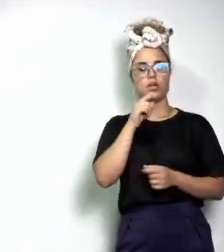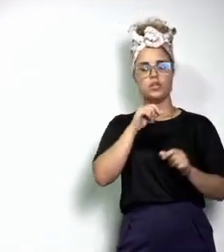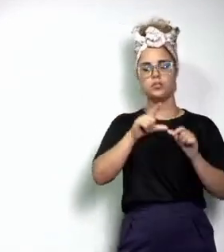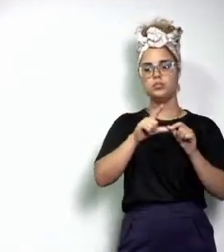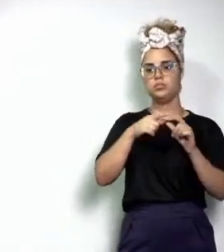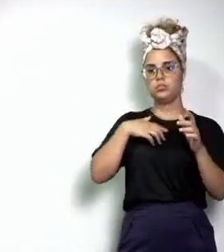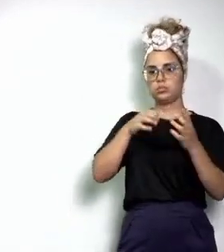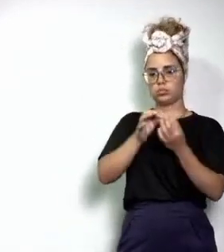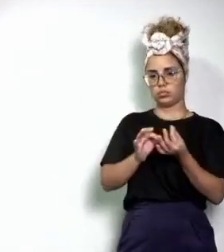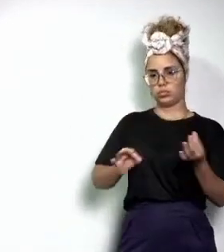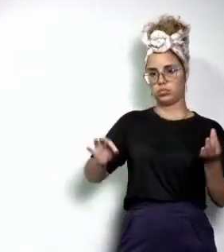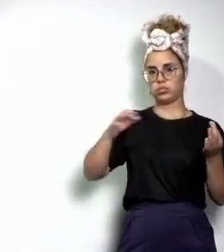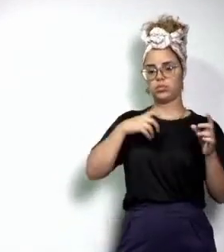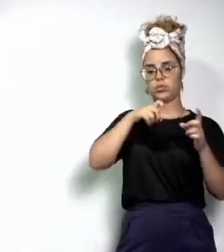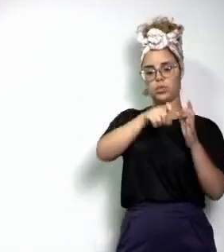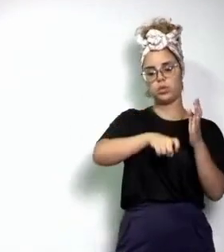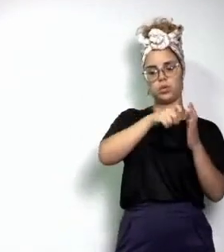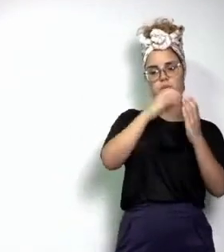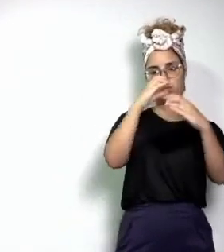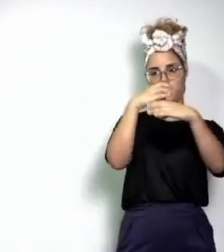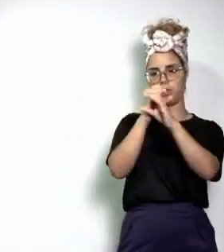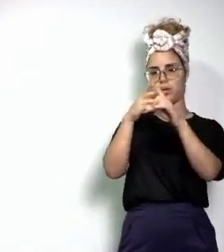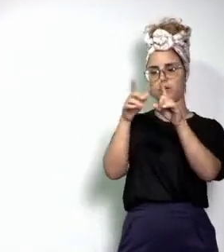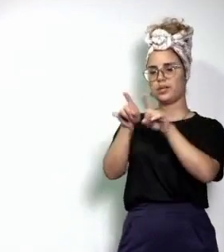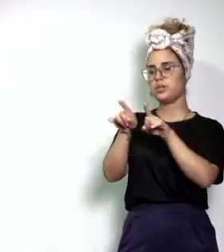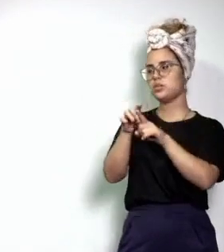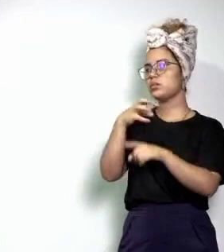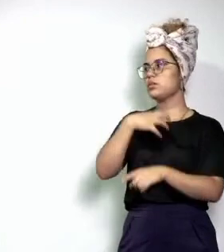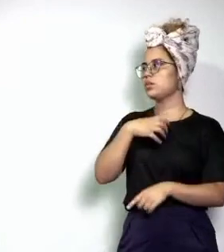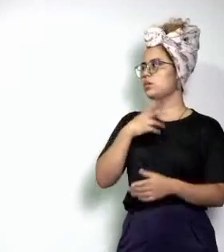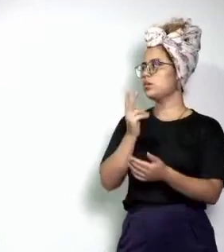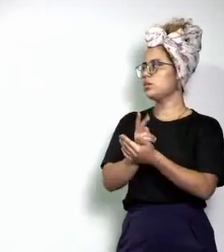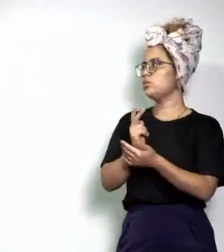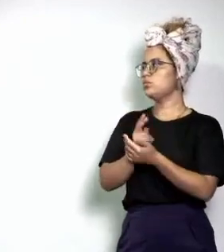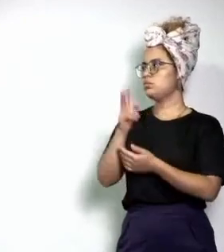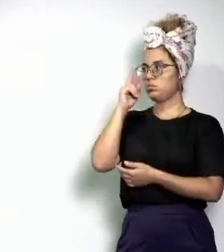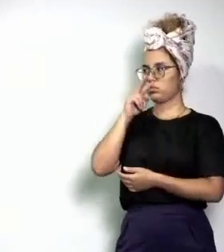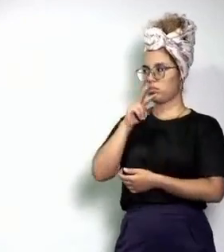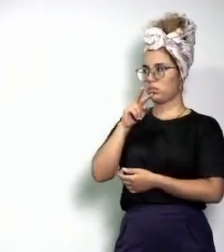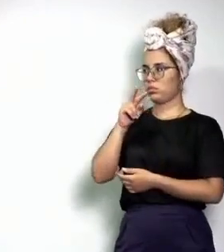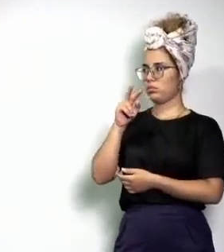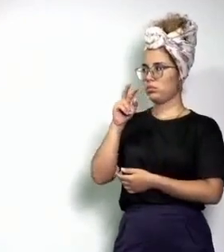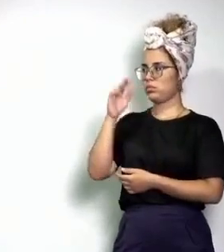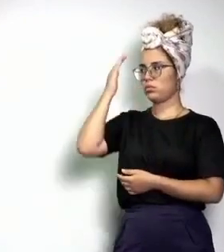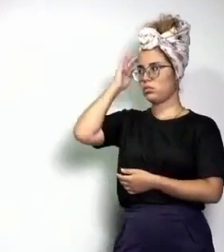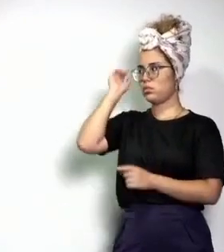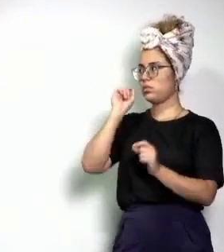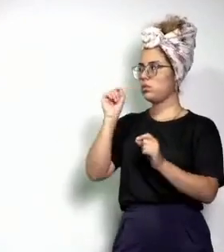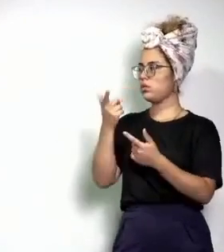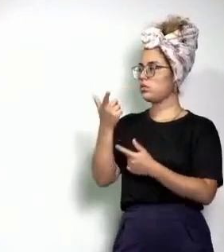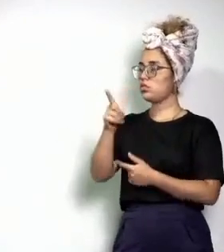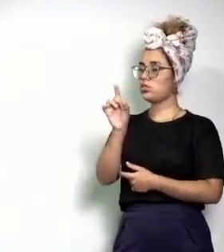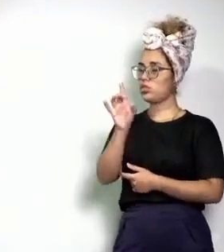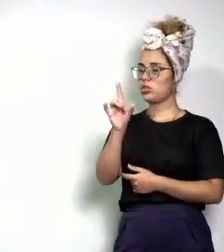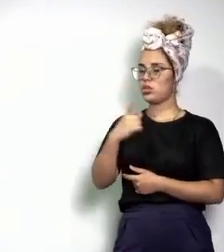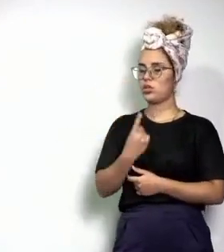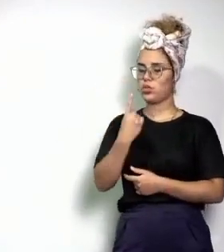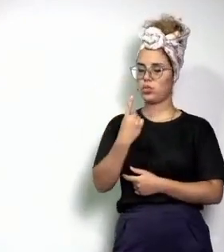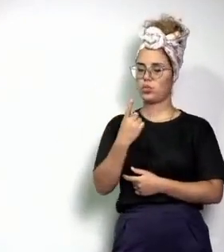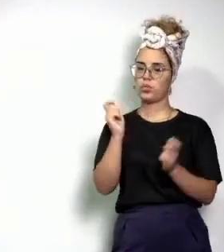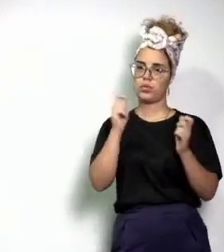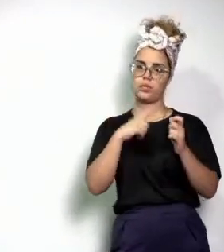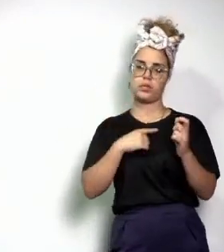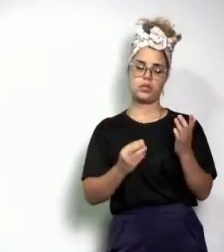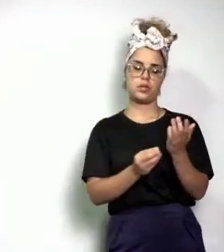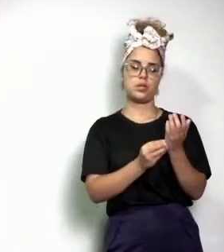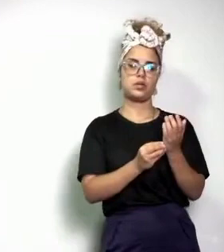foco. Também é sensível, tem a mesma lógica de só ter um tipo de conexão. Então, a